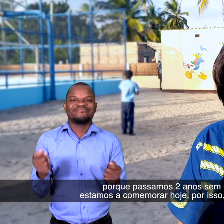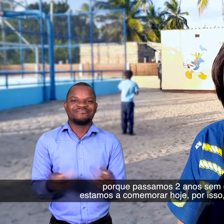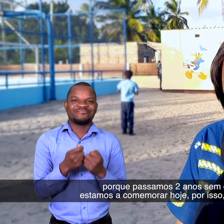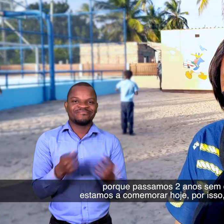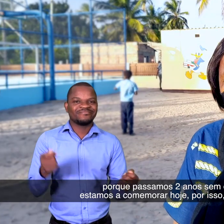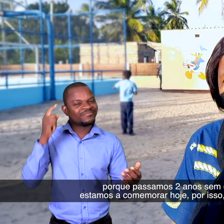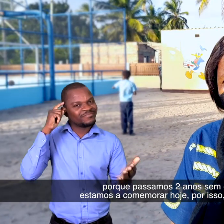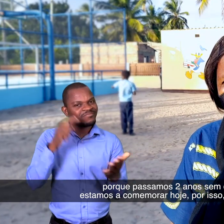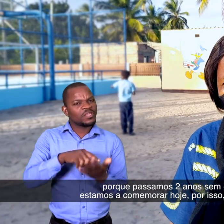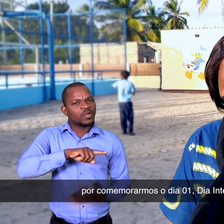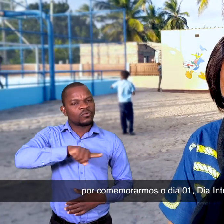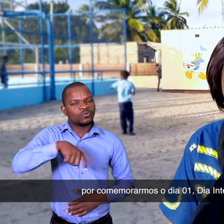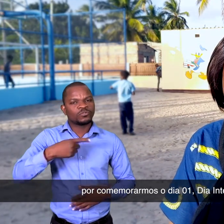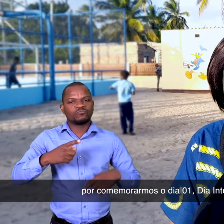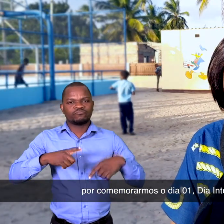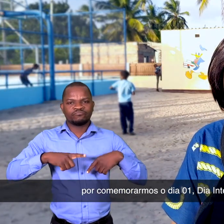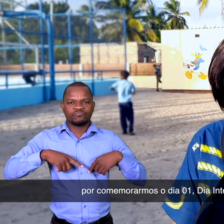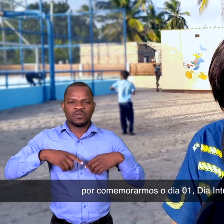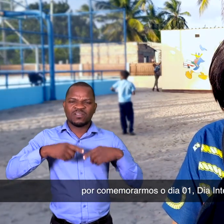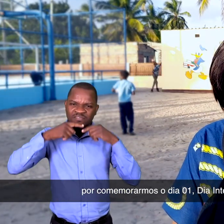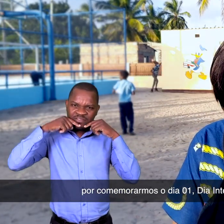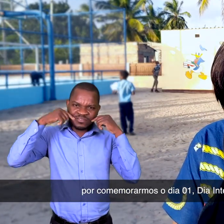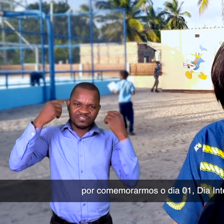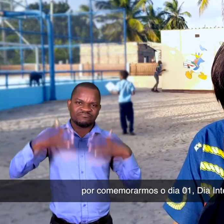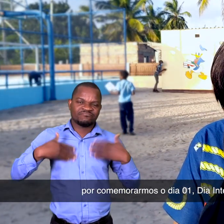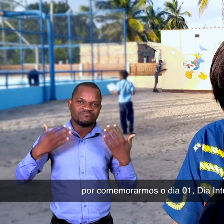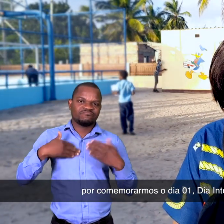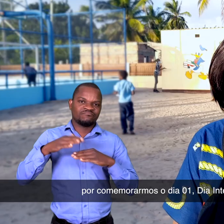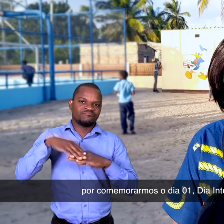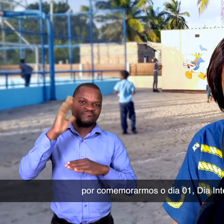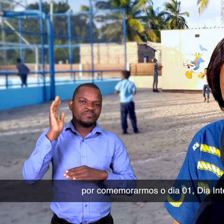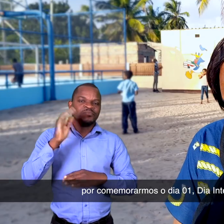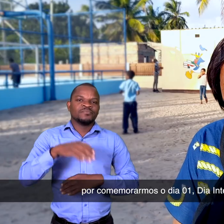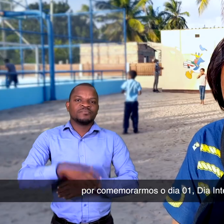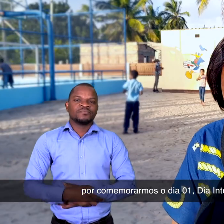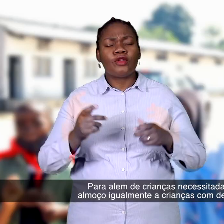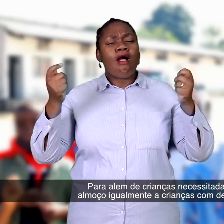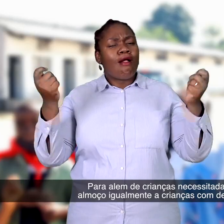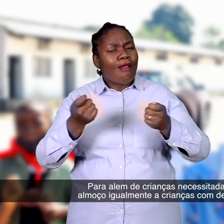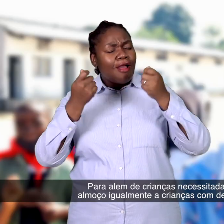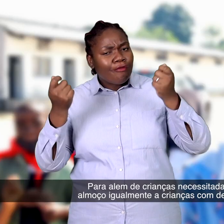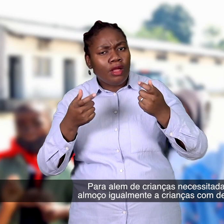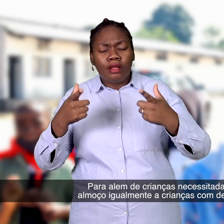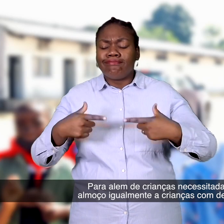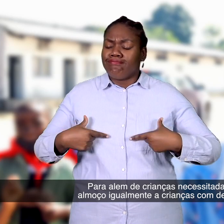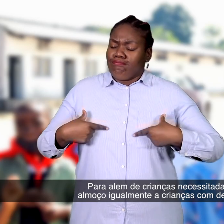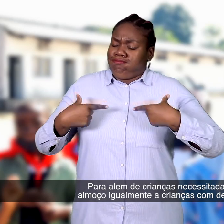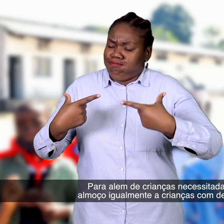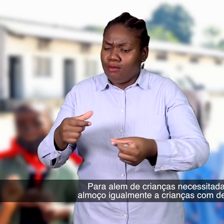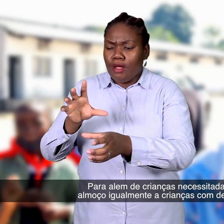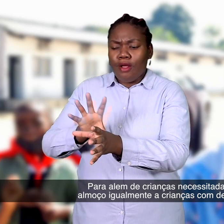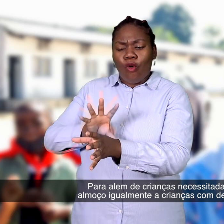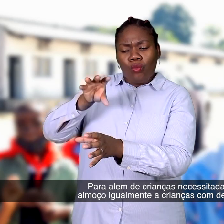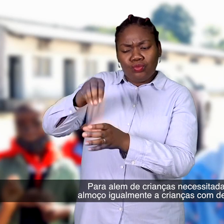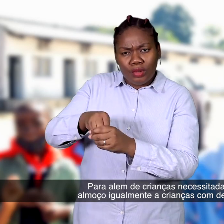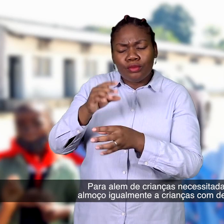isso estamos muito felizes por comemorarmos o dia 1, Dia Internacional da Criança. Para além de crianças necessitadas,